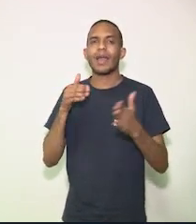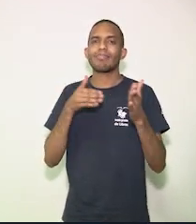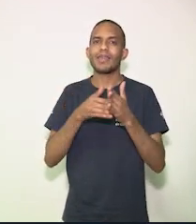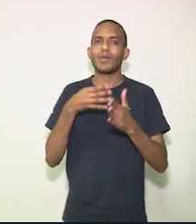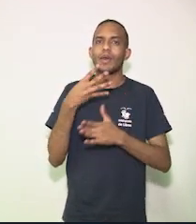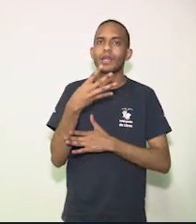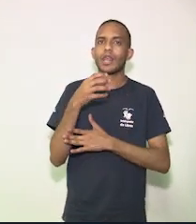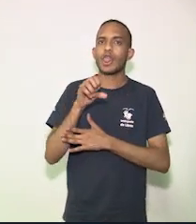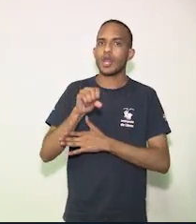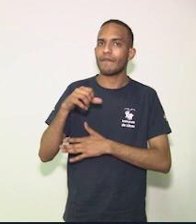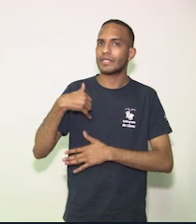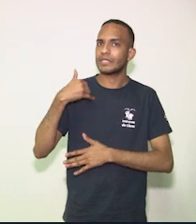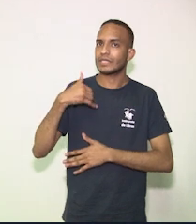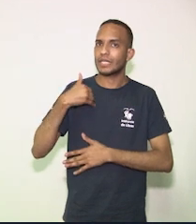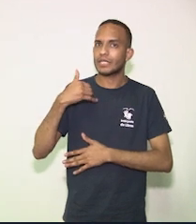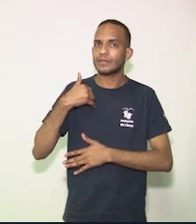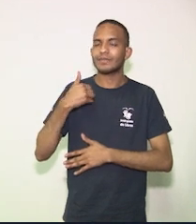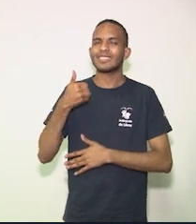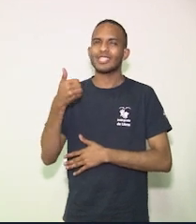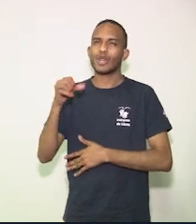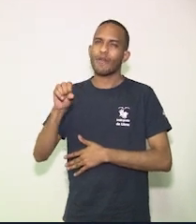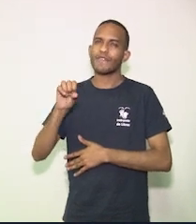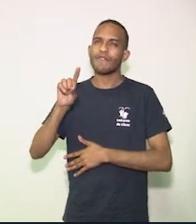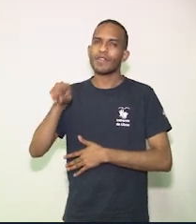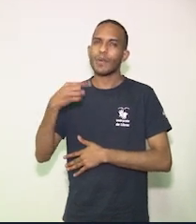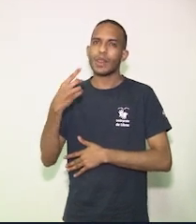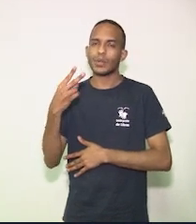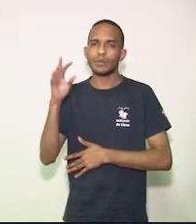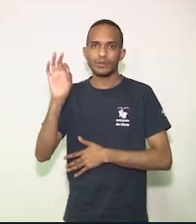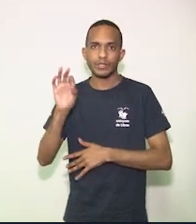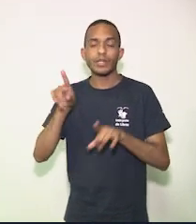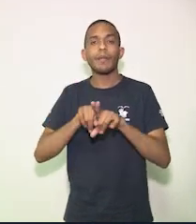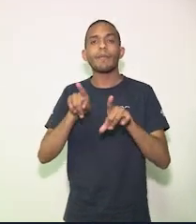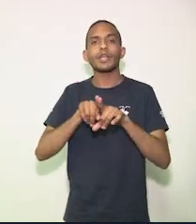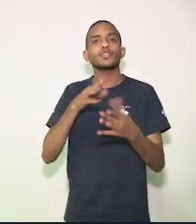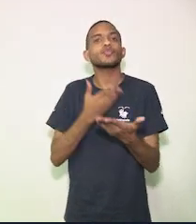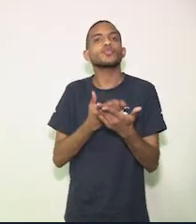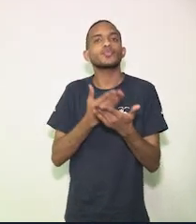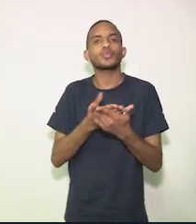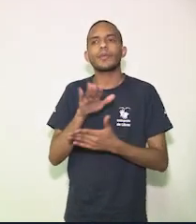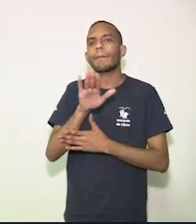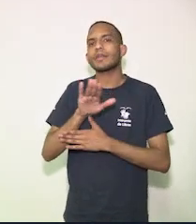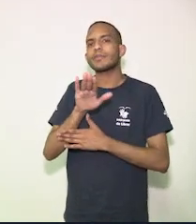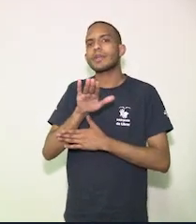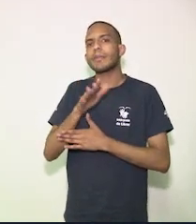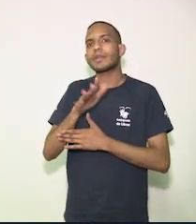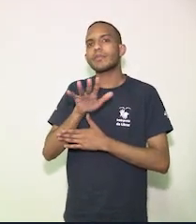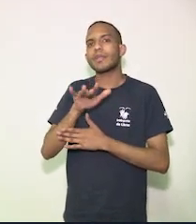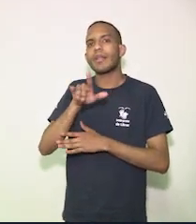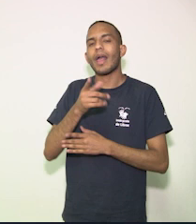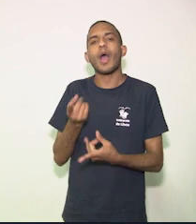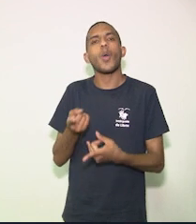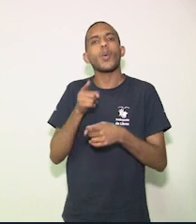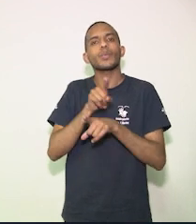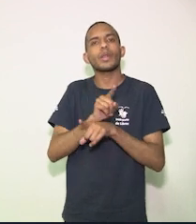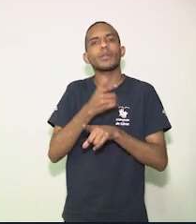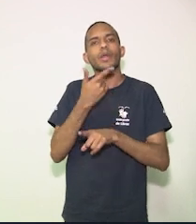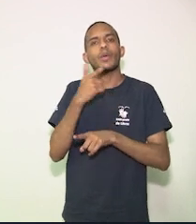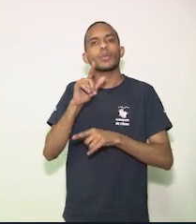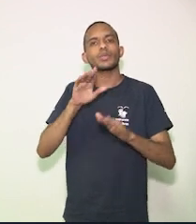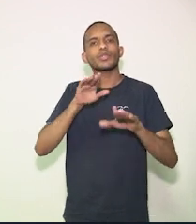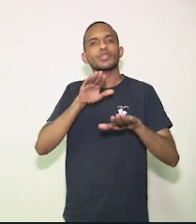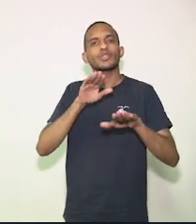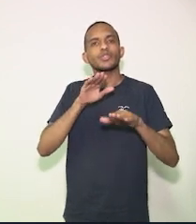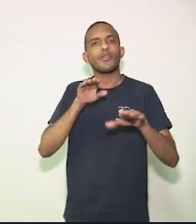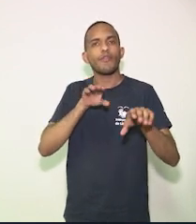35 a 49 anos, 19,2%. A escolaridade. Consolidou-se a relação inversa da